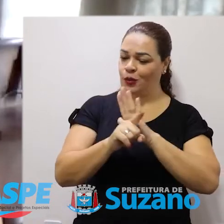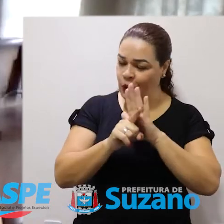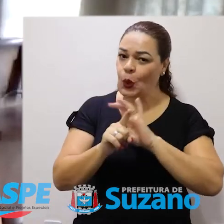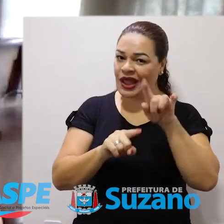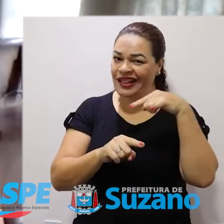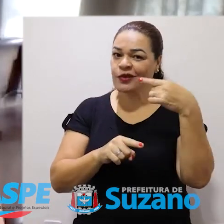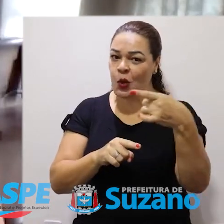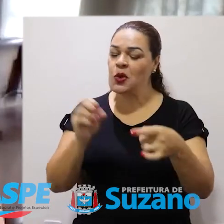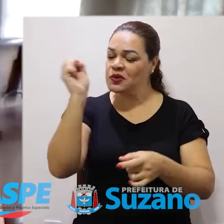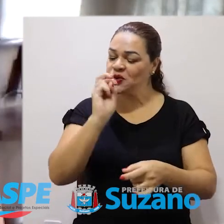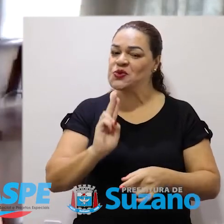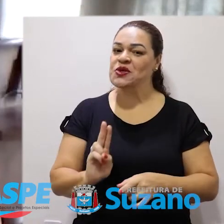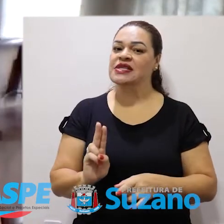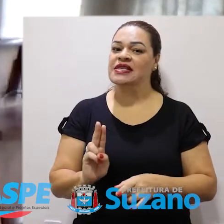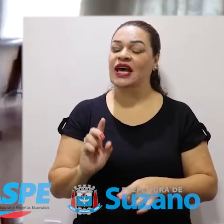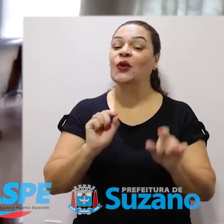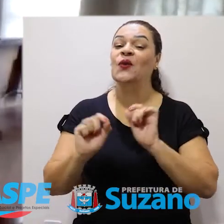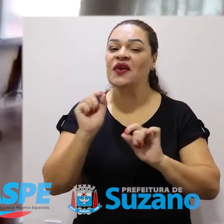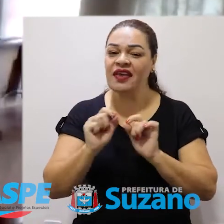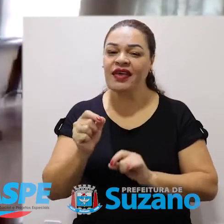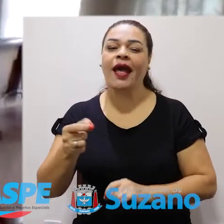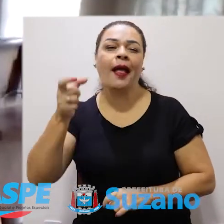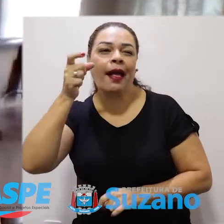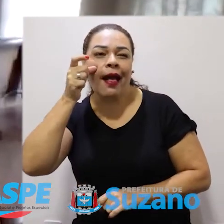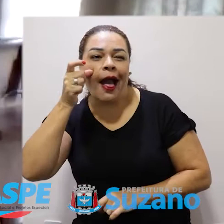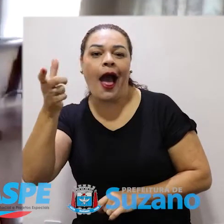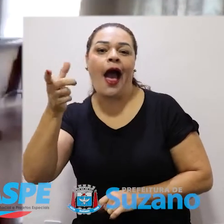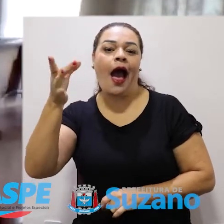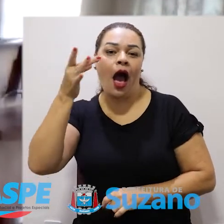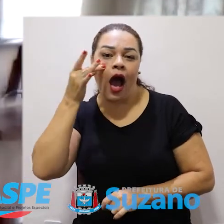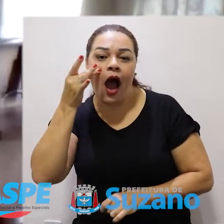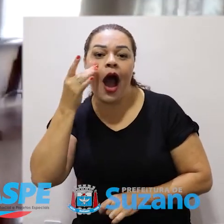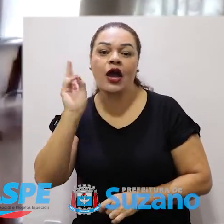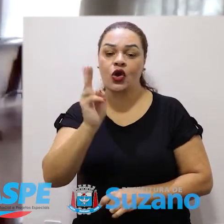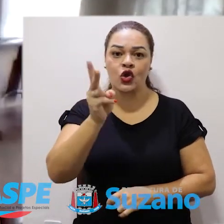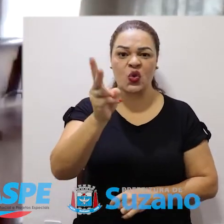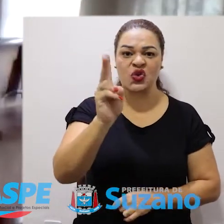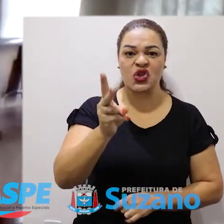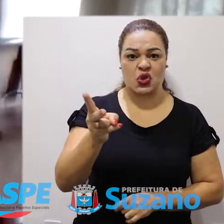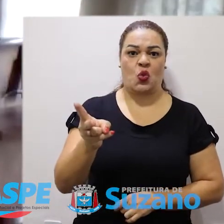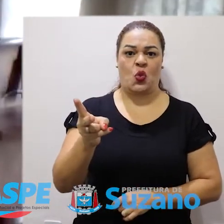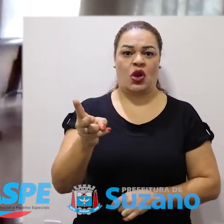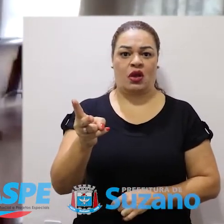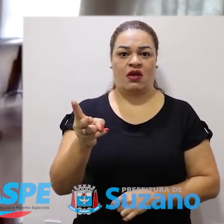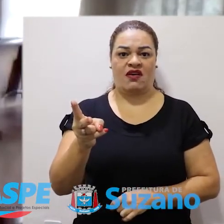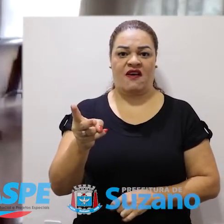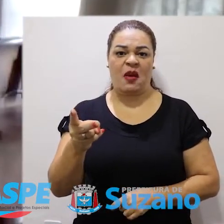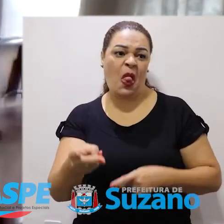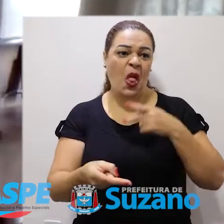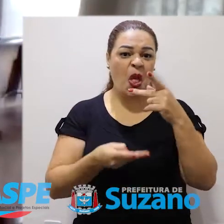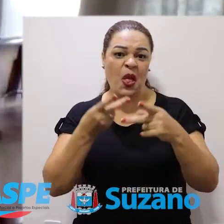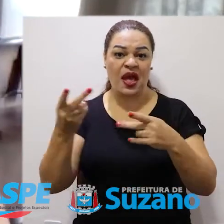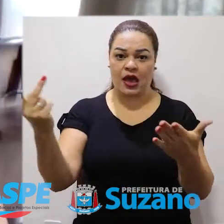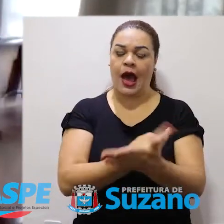para as minhas colegas aí de Suzano quem estava presente e se continua falando isso, merece um puxão de orelha. Então, duas